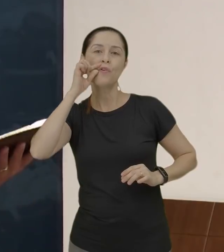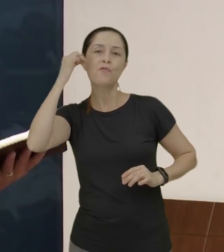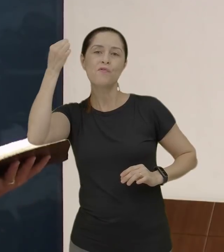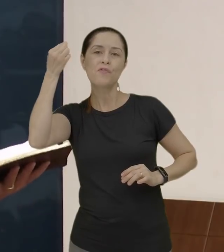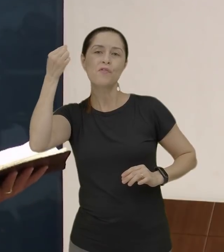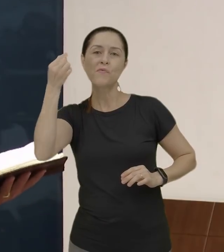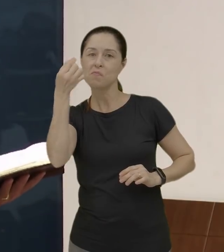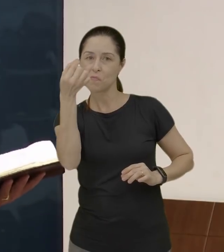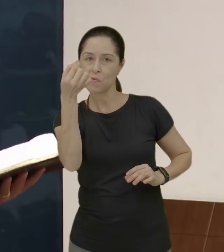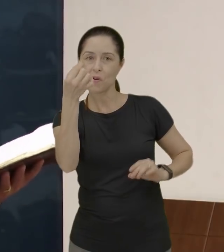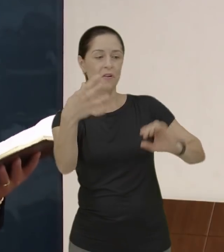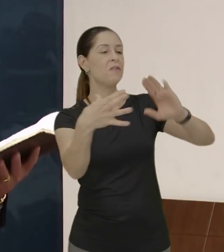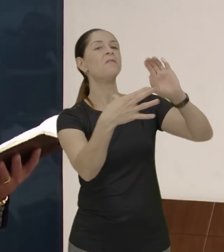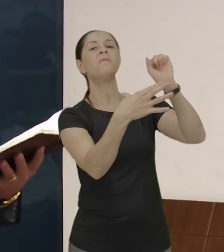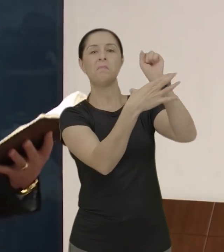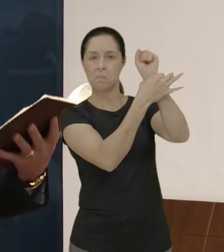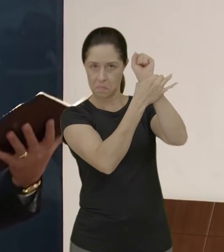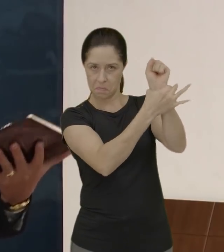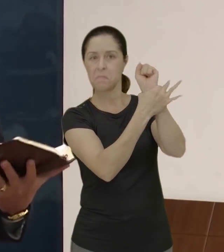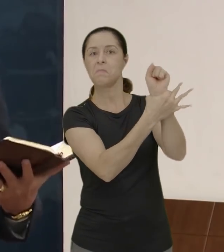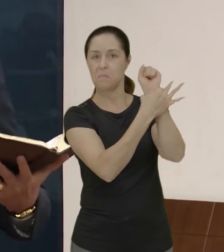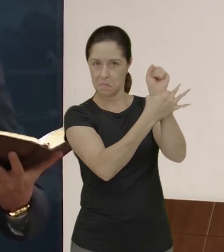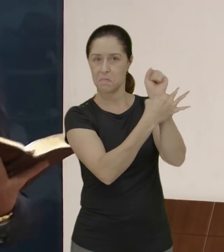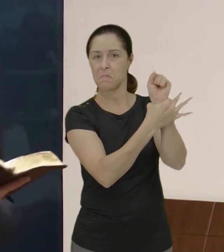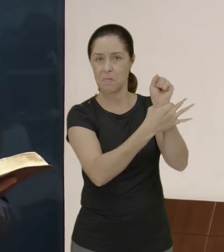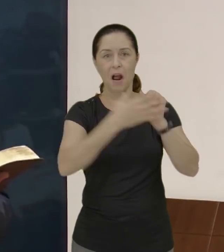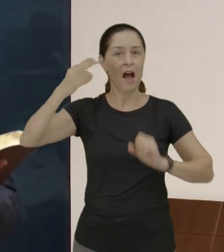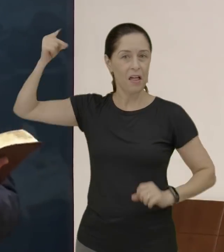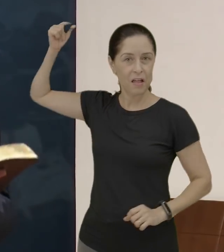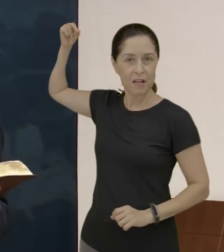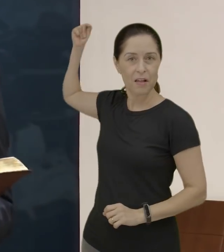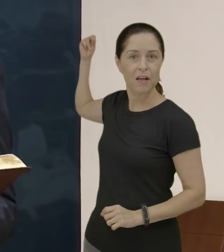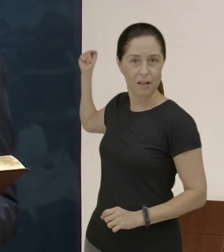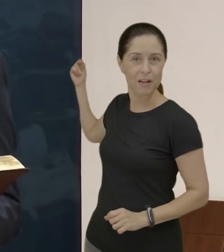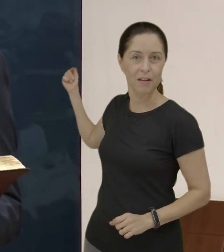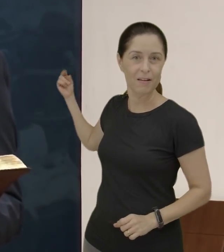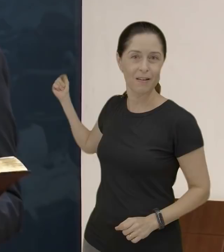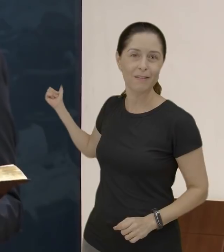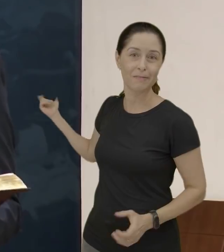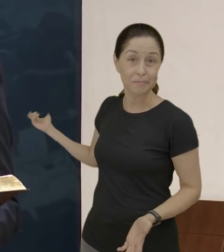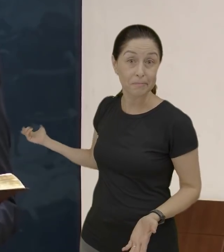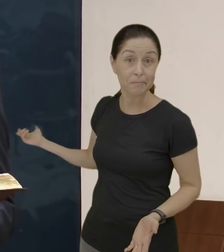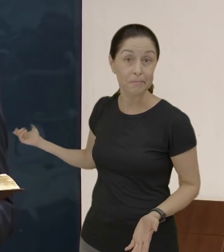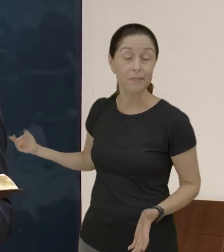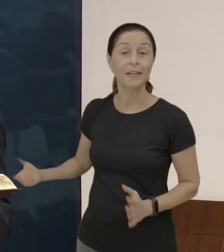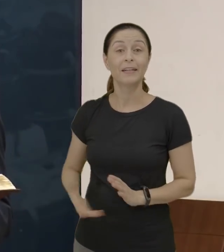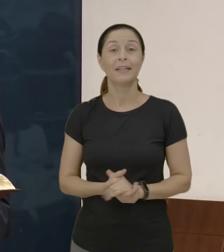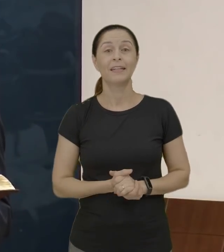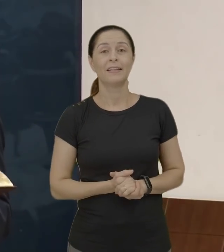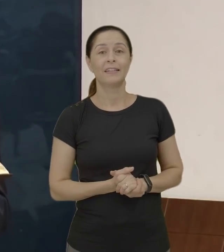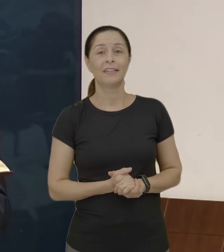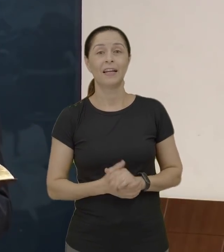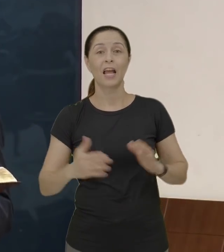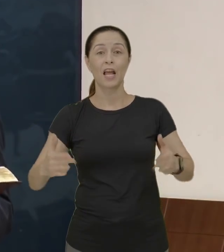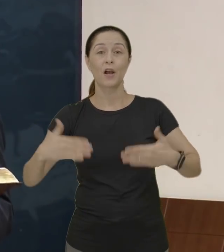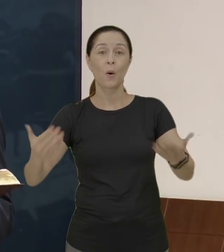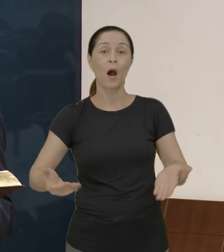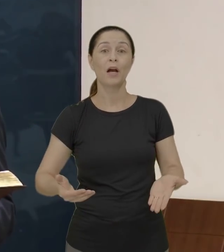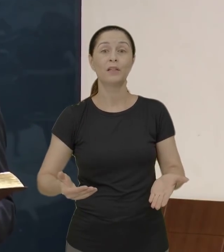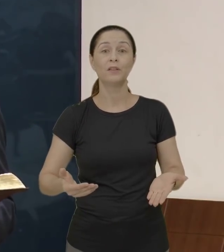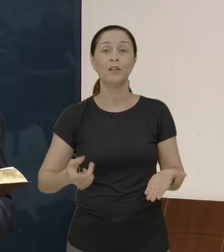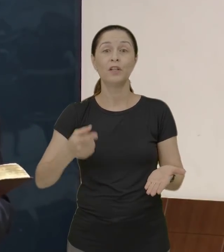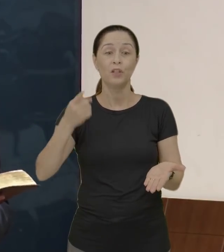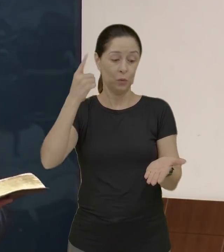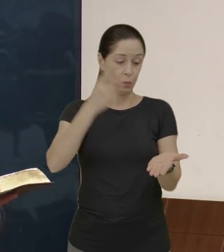Então, naquela época, quando ia se firmar um acordo, um contrato, uma promessa, um